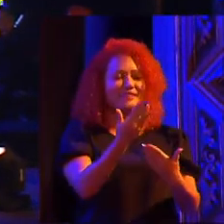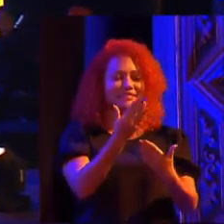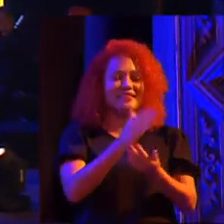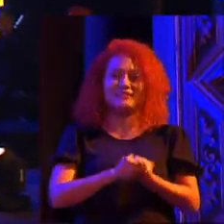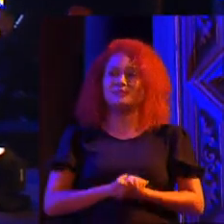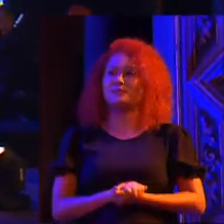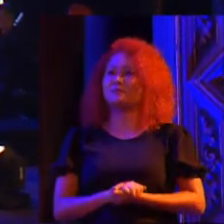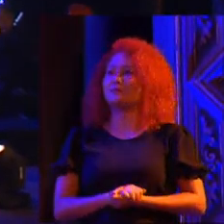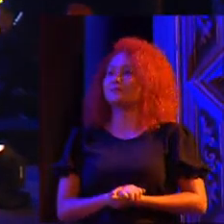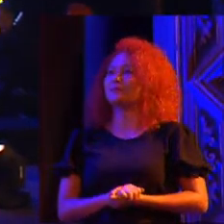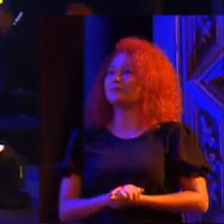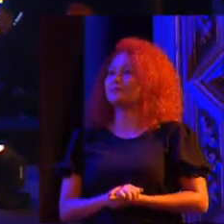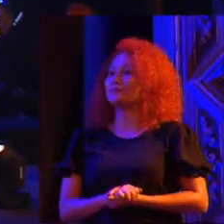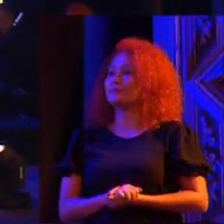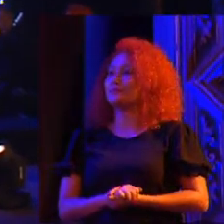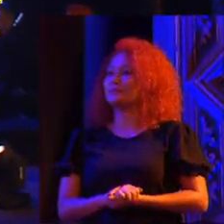Caicó.